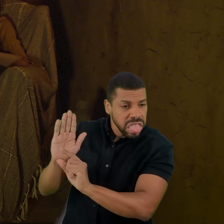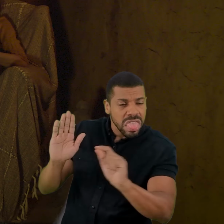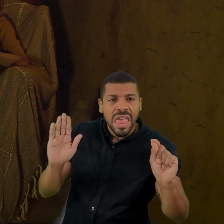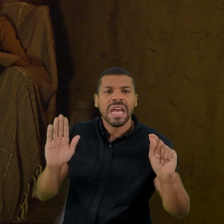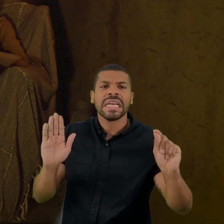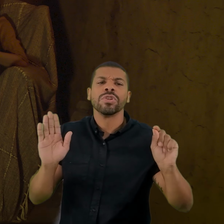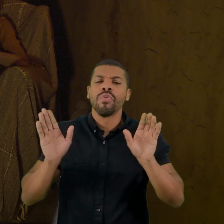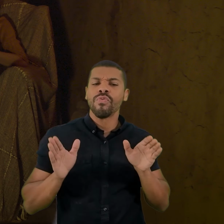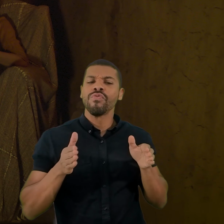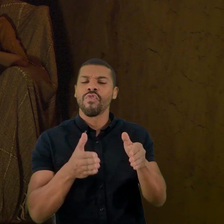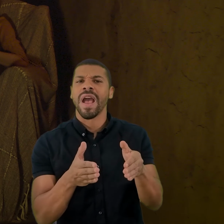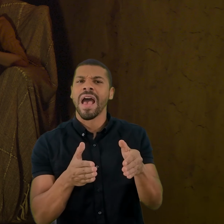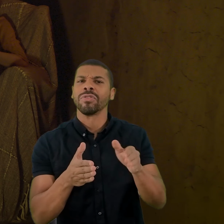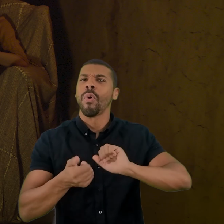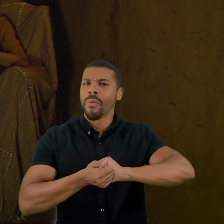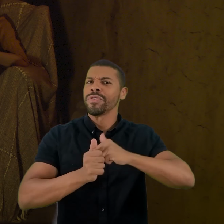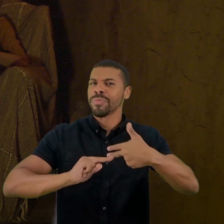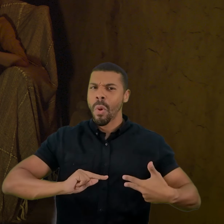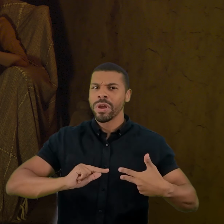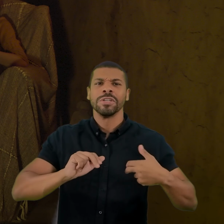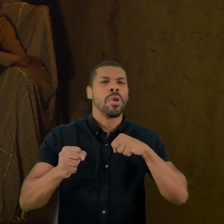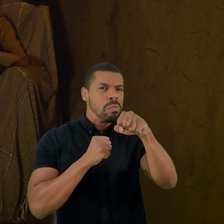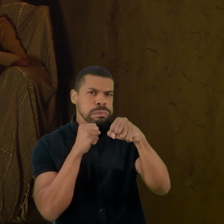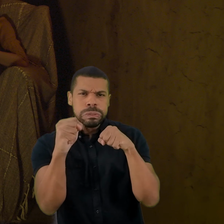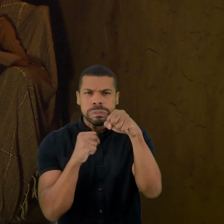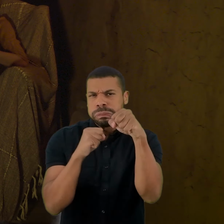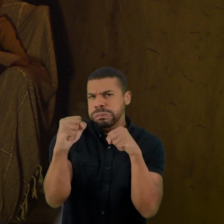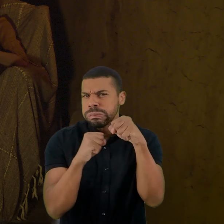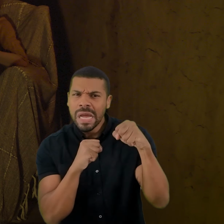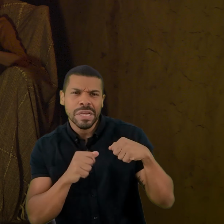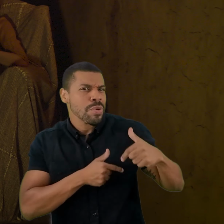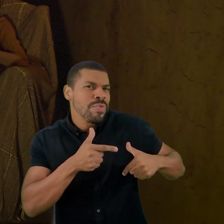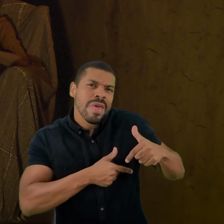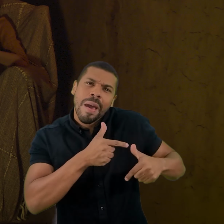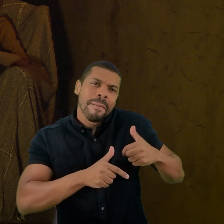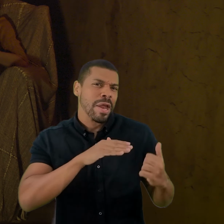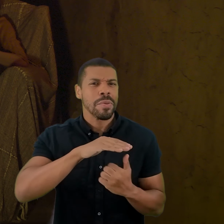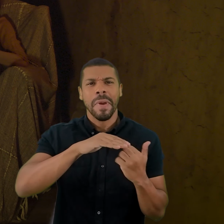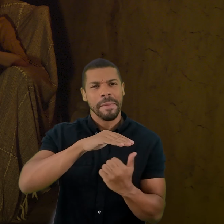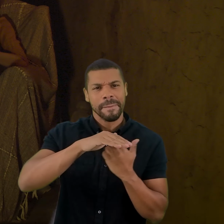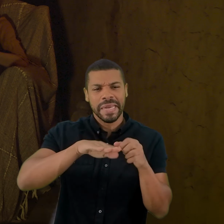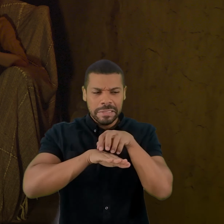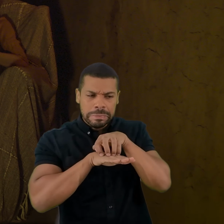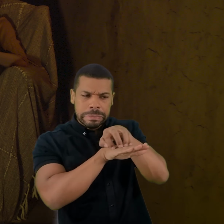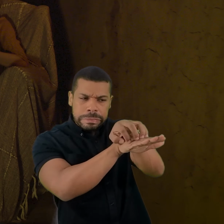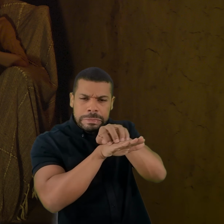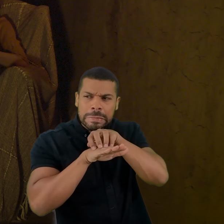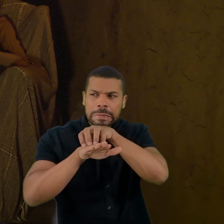Quando ele saiu, ele passou a se dedicar mais ao esporte, ao boxe, conseguiu um trabalho numa